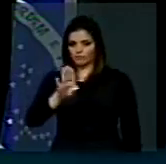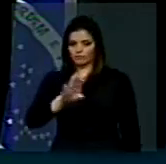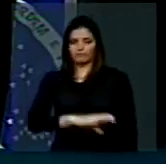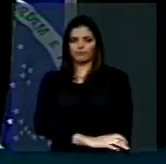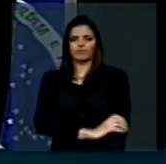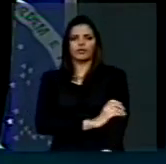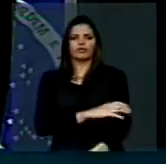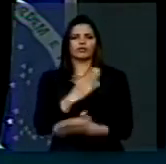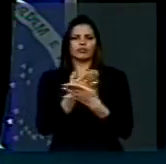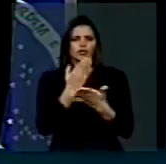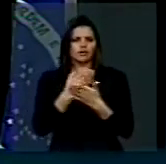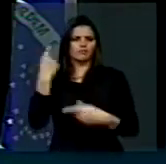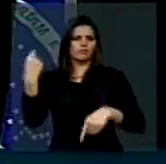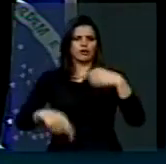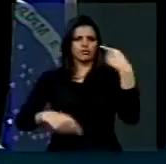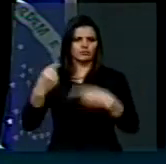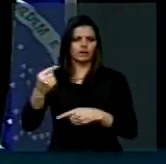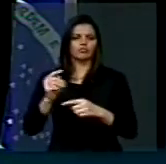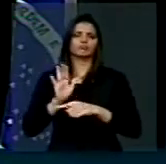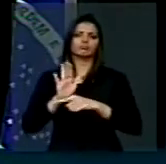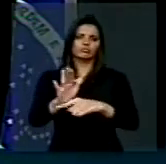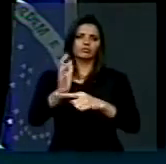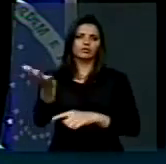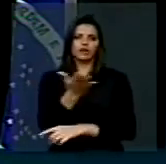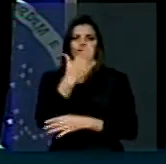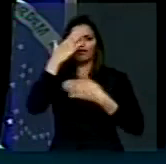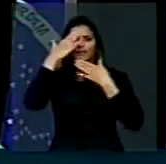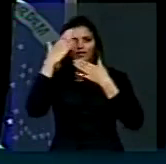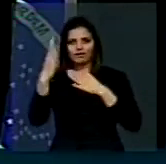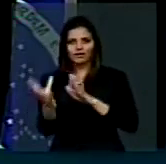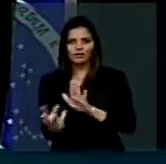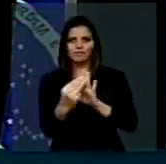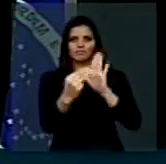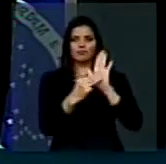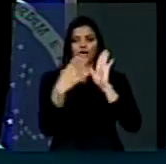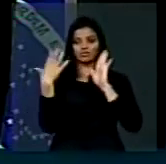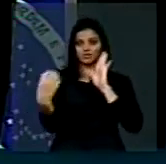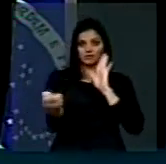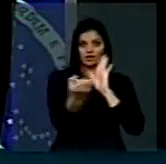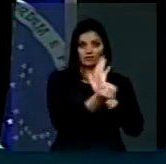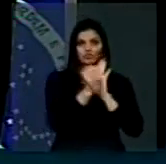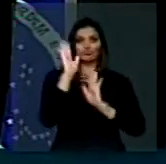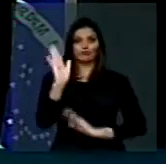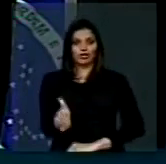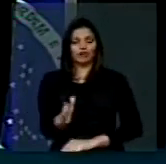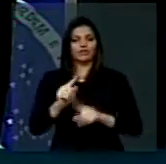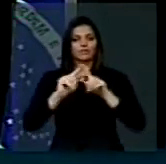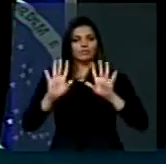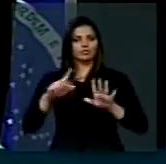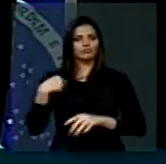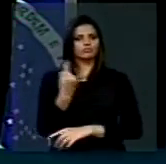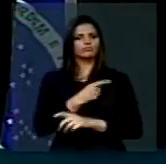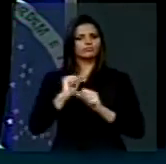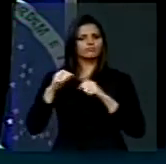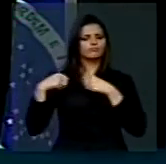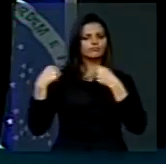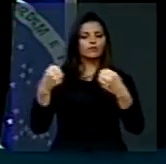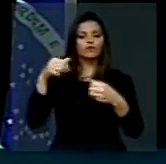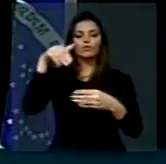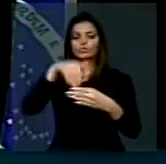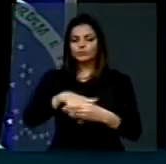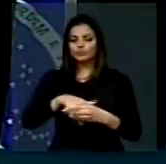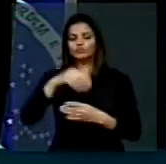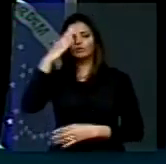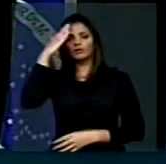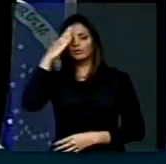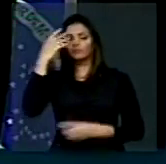procurando contribuir, inclusive agradecendo algumas emendas que já foram acolhidas, mas estamos empenhados para que se vote. Entendemos que é